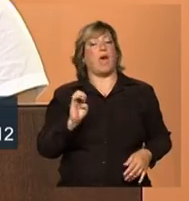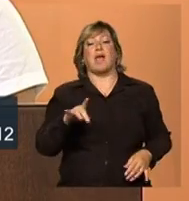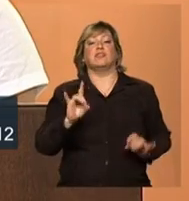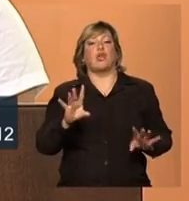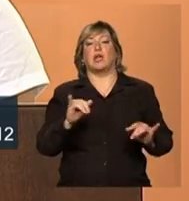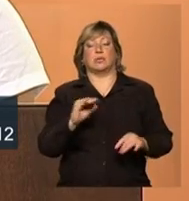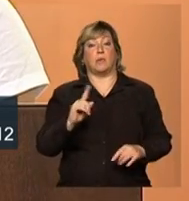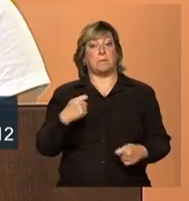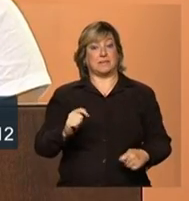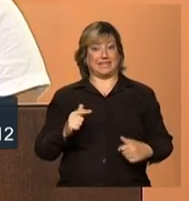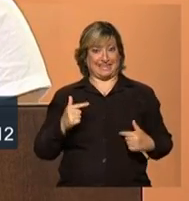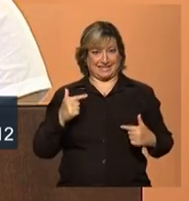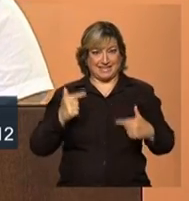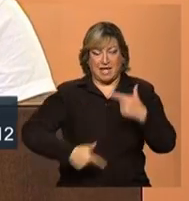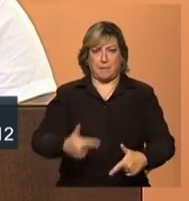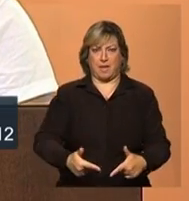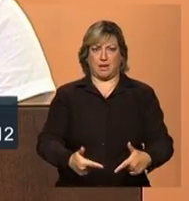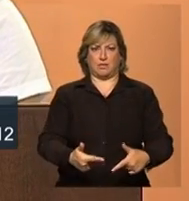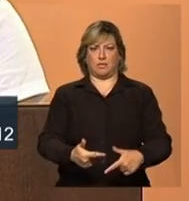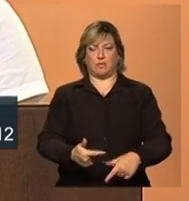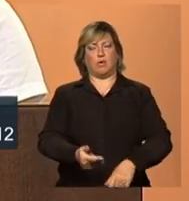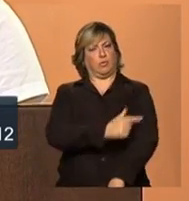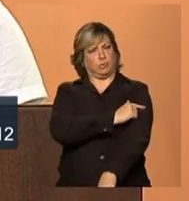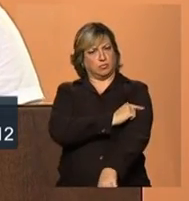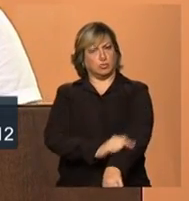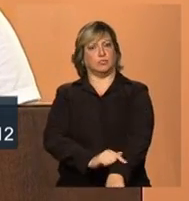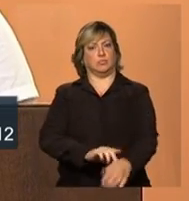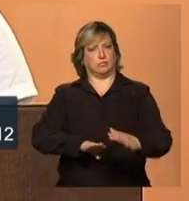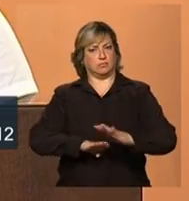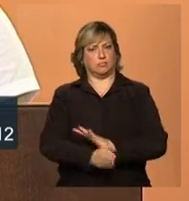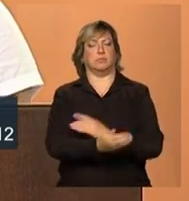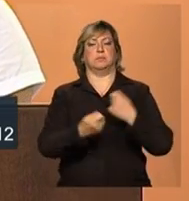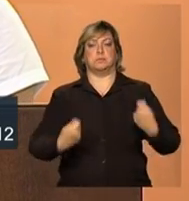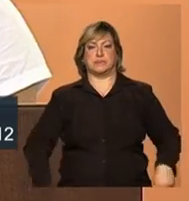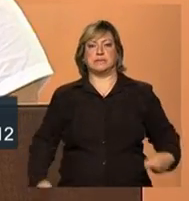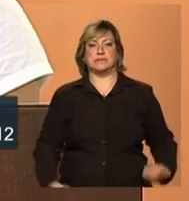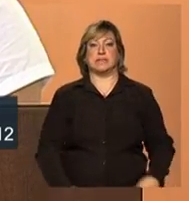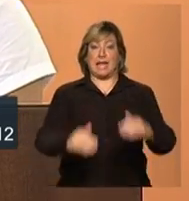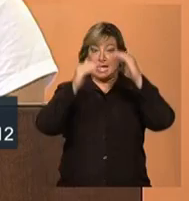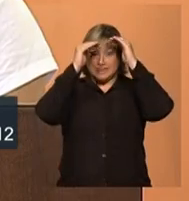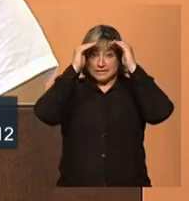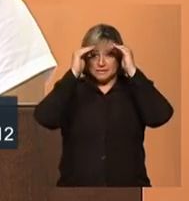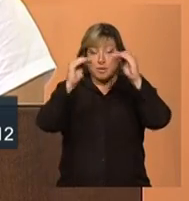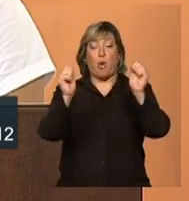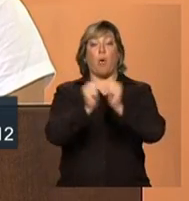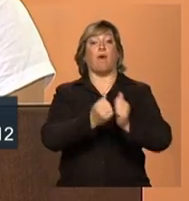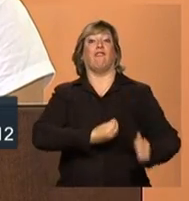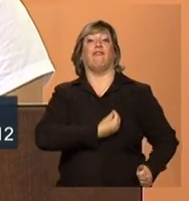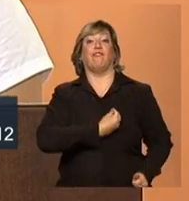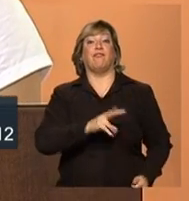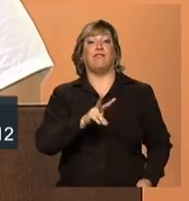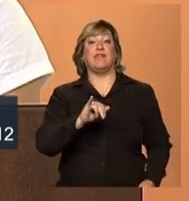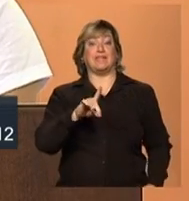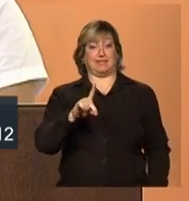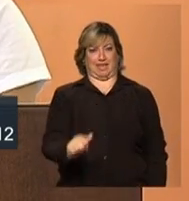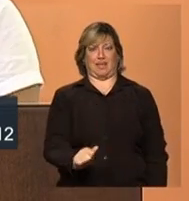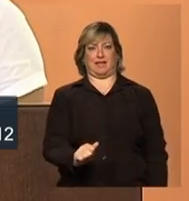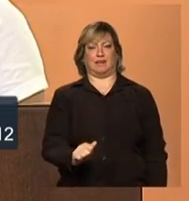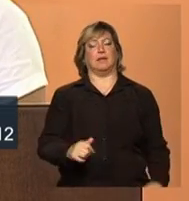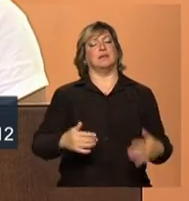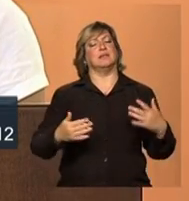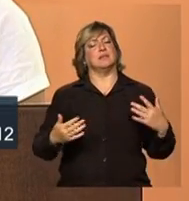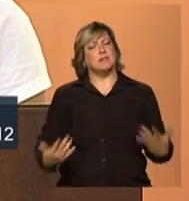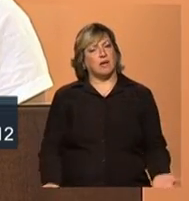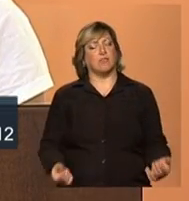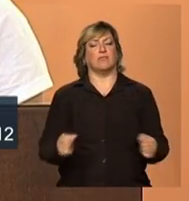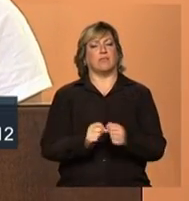de atitudes, comportamentos, respeito que devemos ter com a vida. Então, vamos